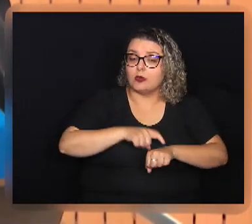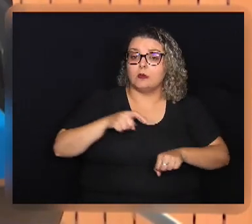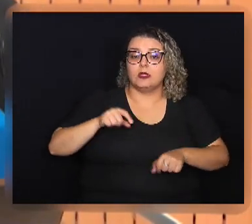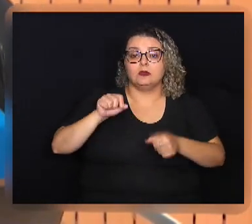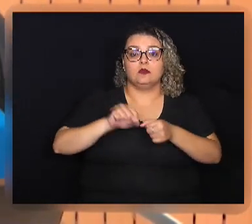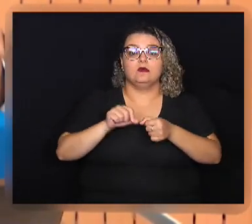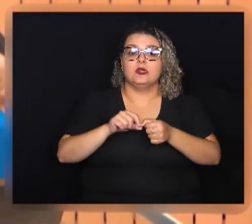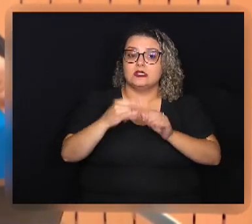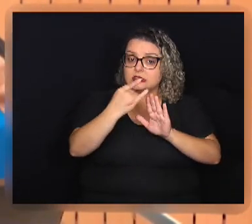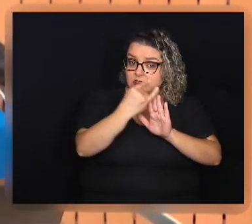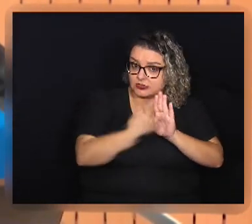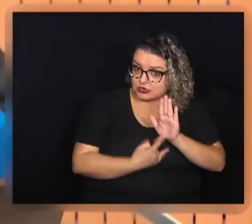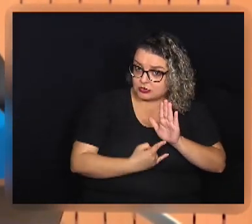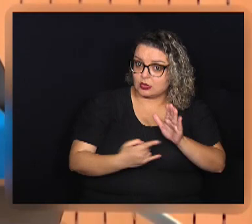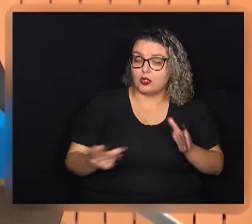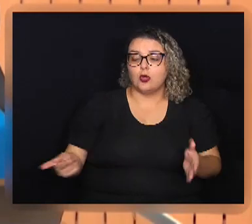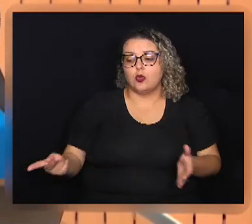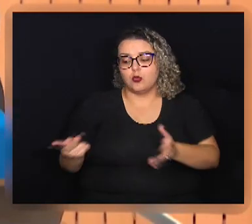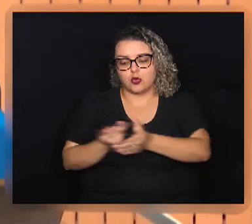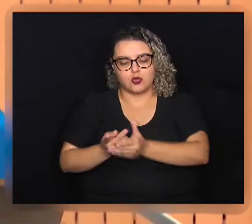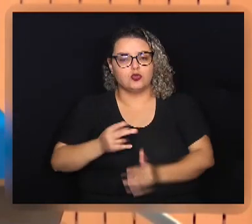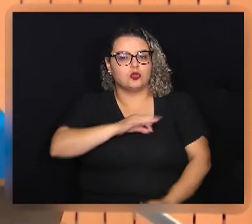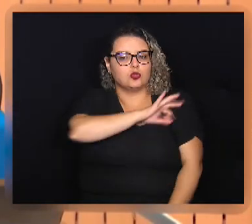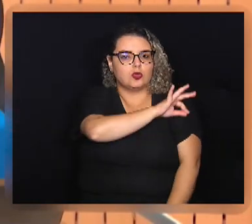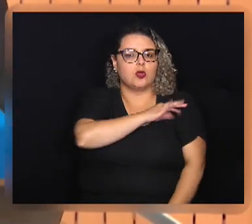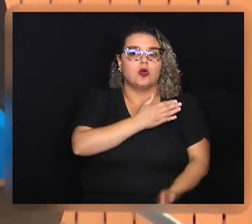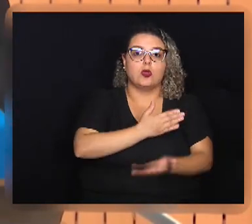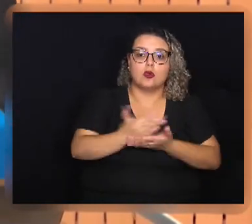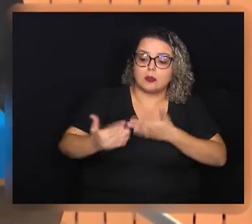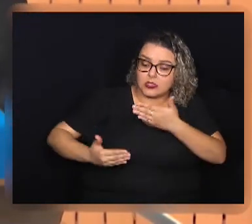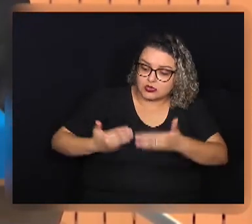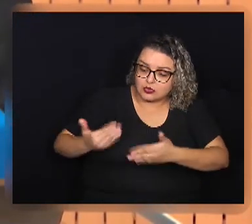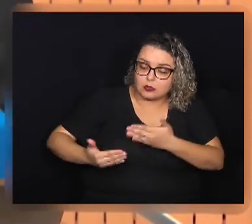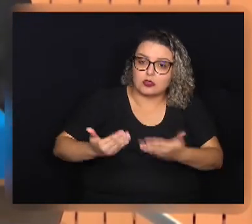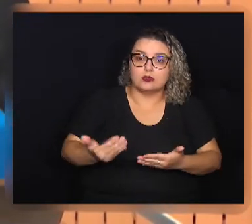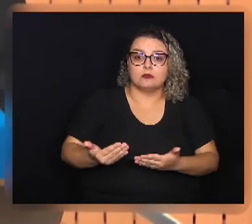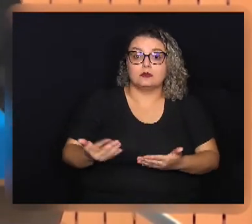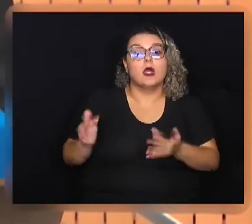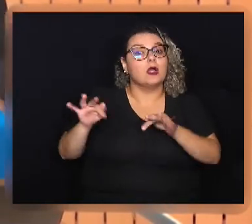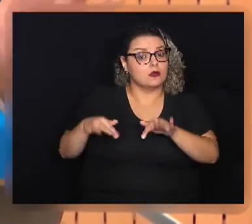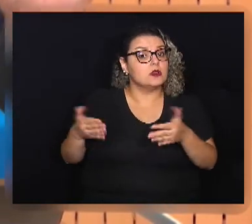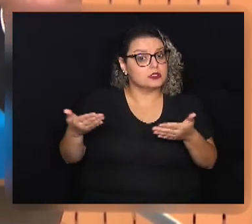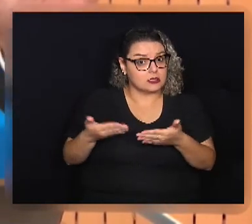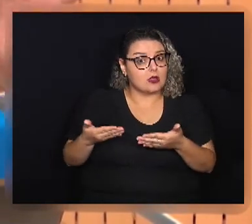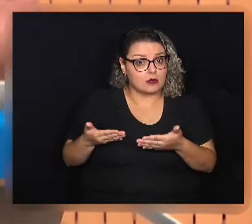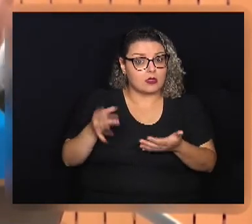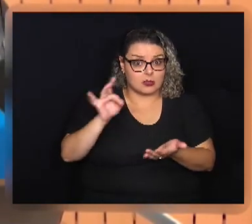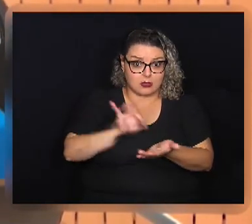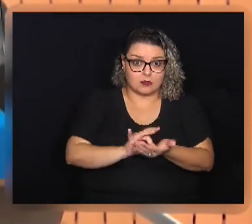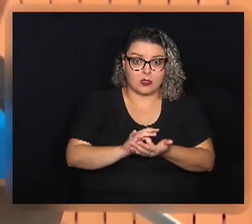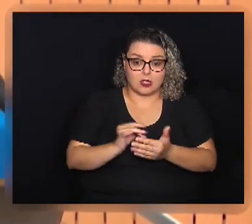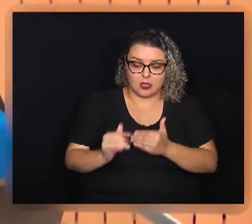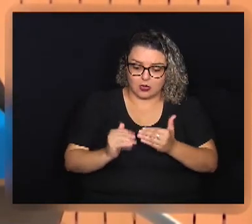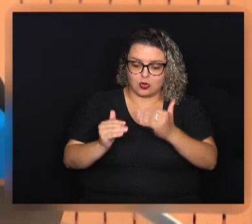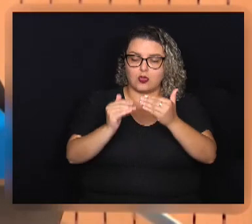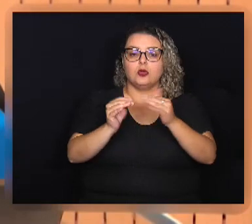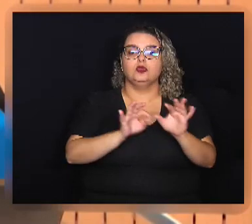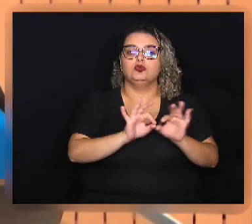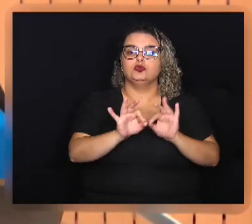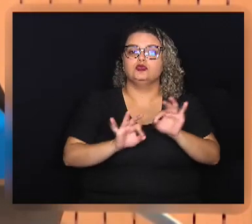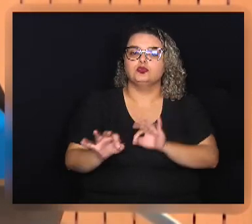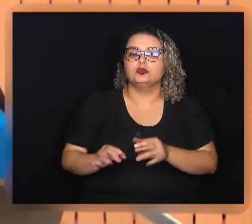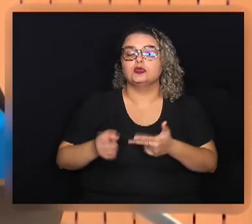documento, protocolou na Prefeitura e iniciou o processo, que está finalizando agora, na verdade, a elaboração do projeto